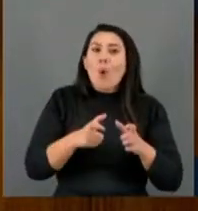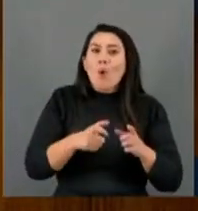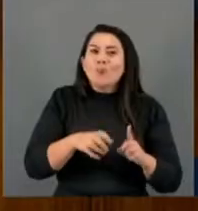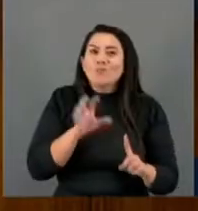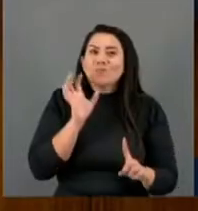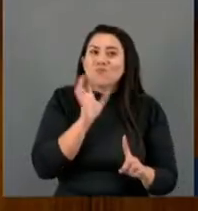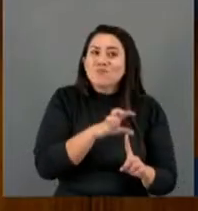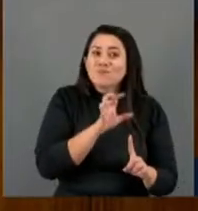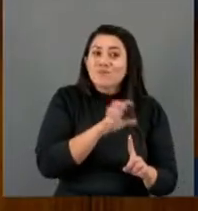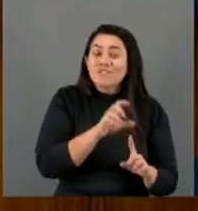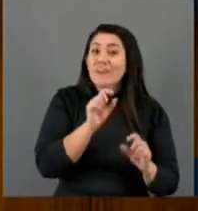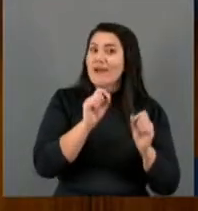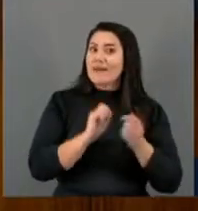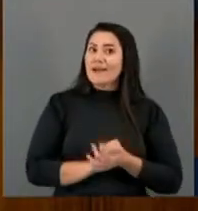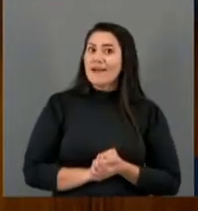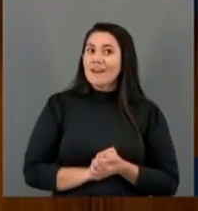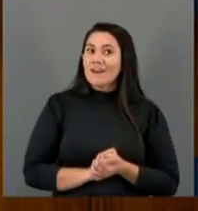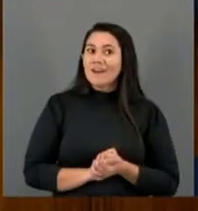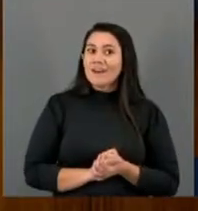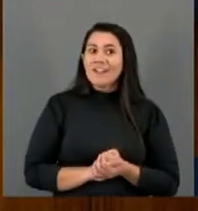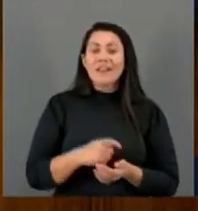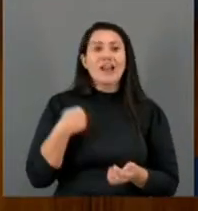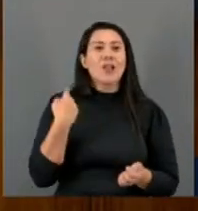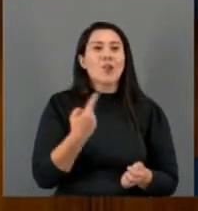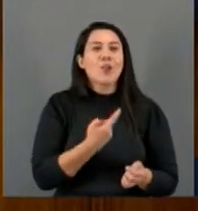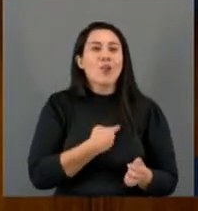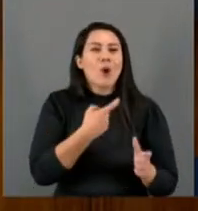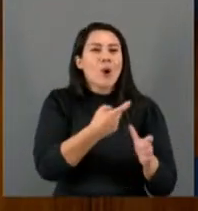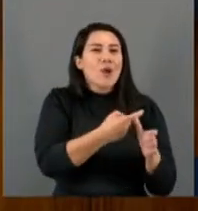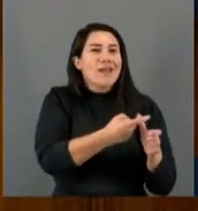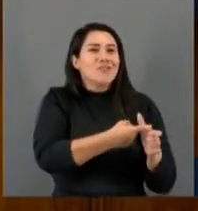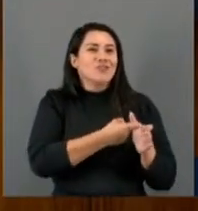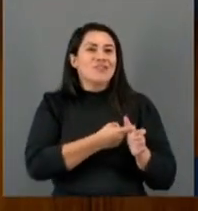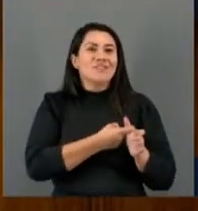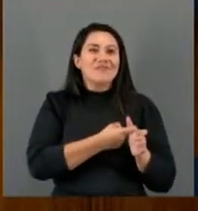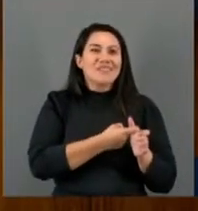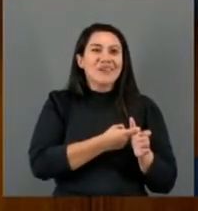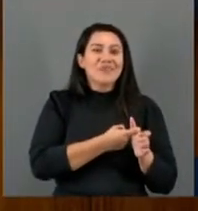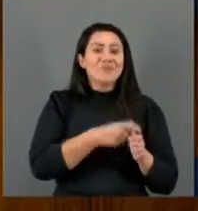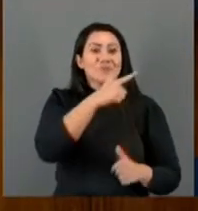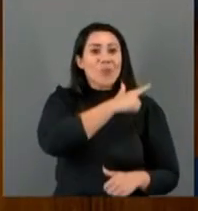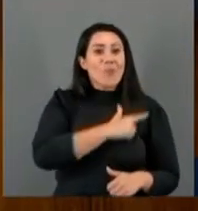nossa dívida, na dívida do governo federal, que